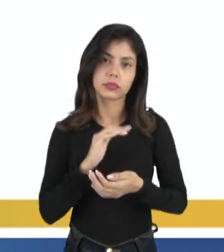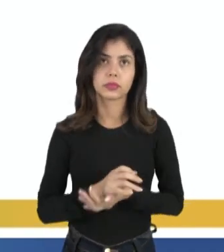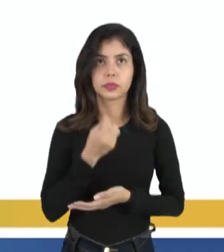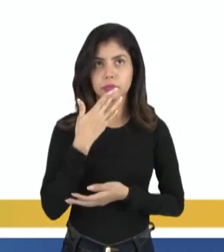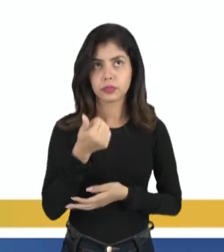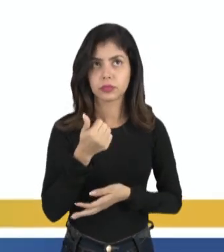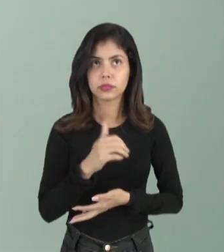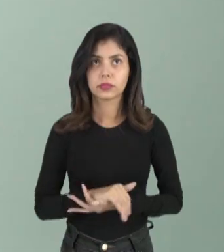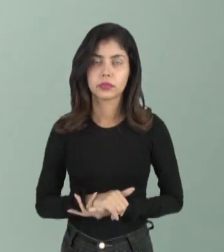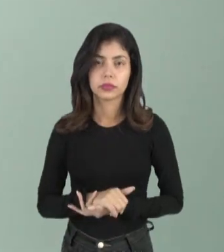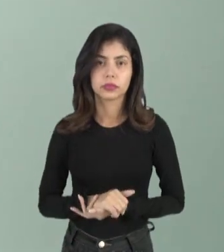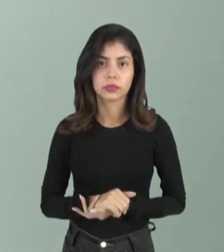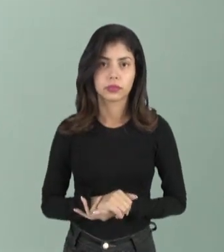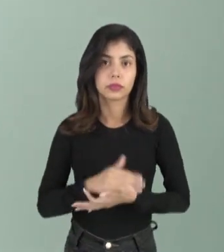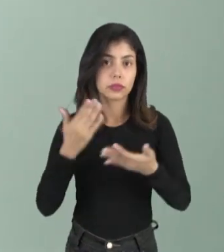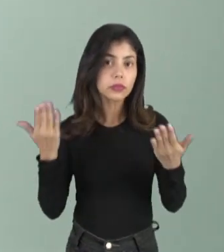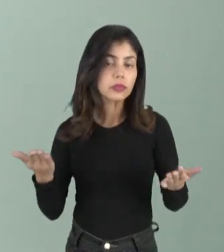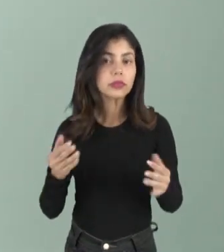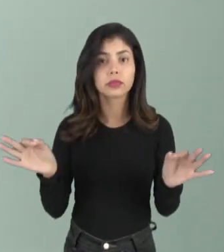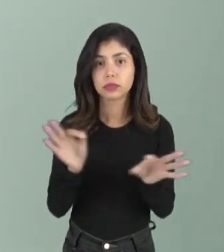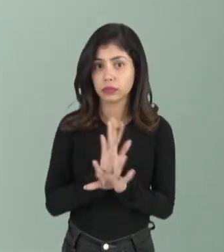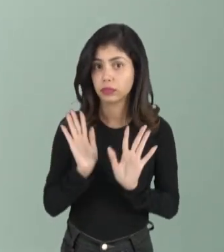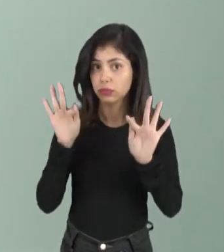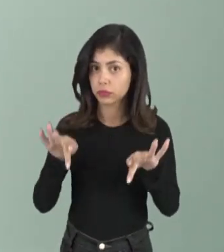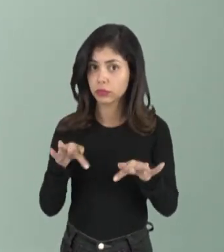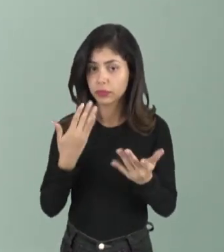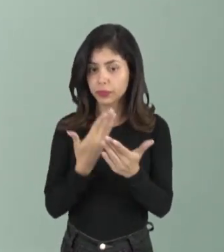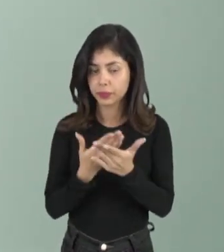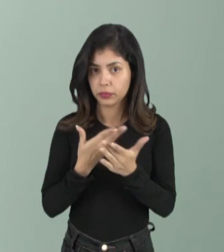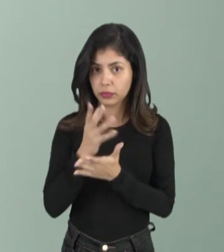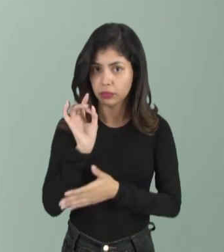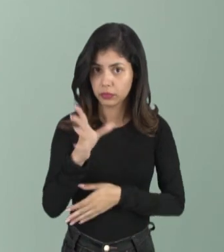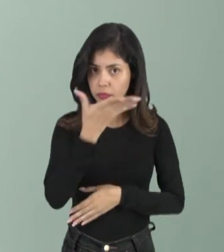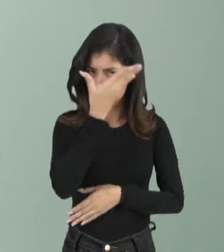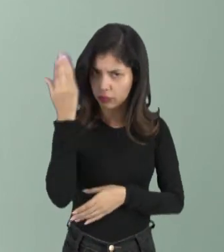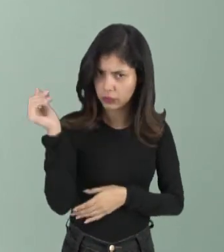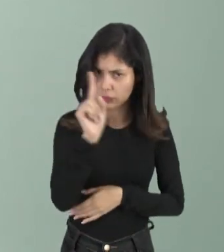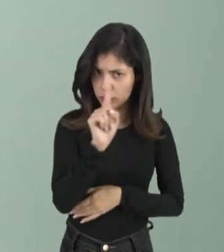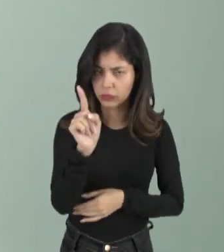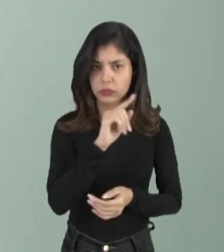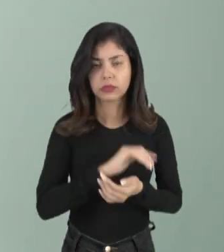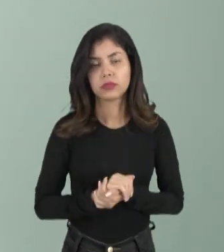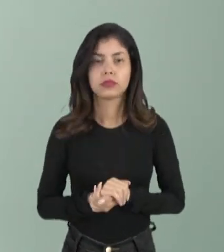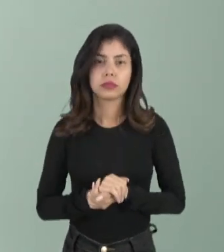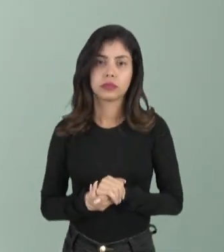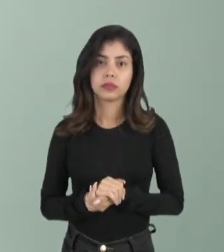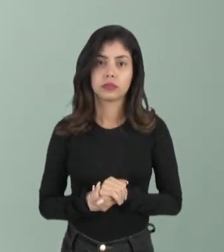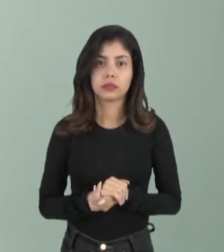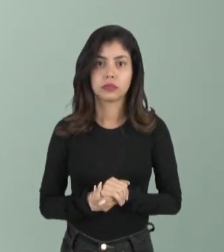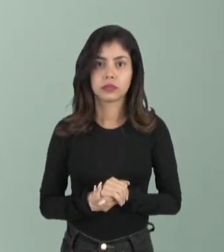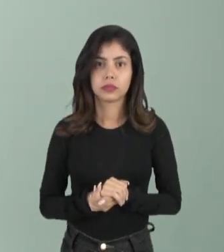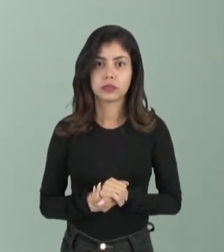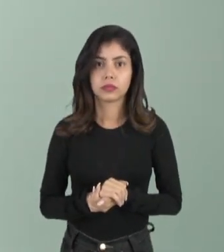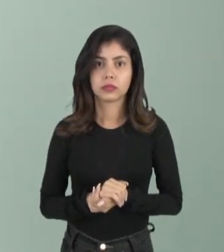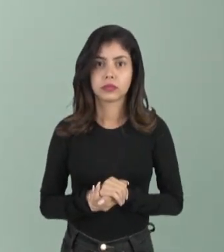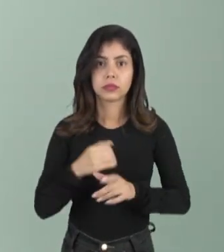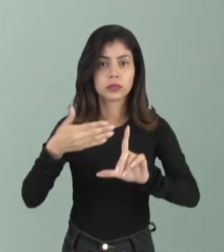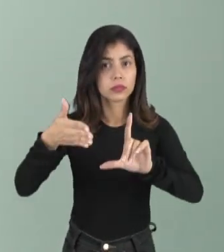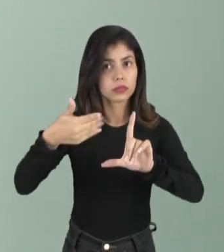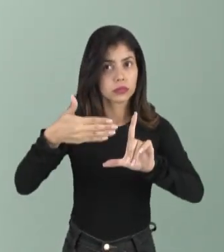arte Tudo bem então por hoje é só não esqueçam de